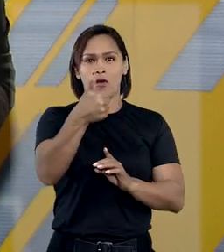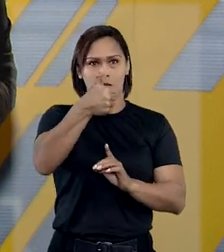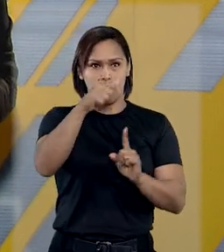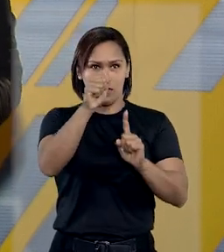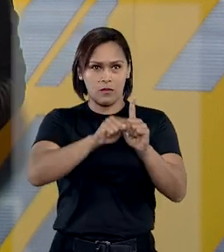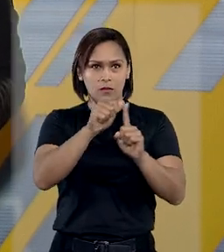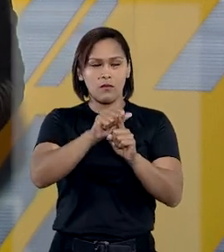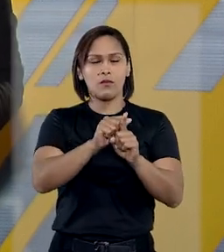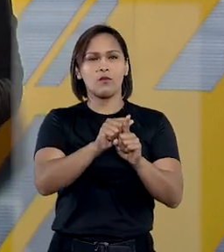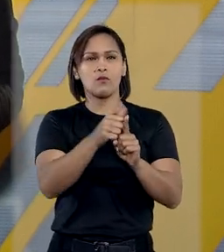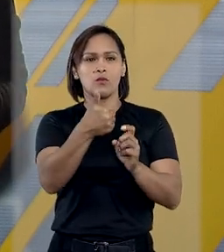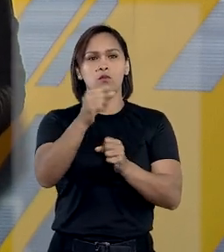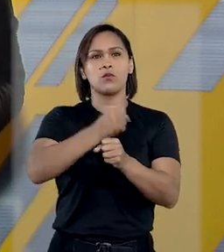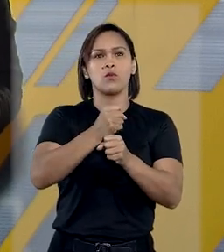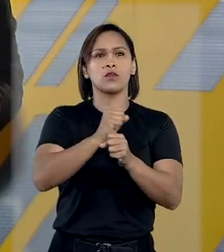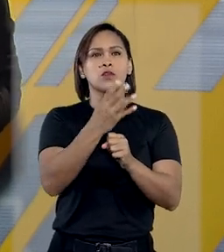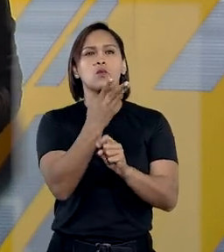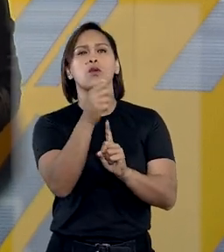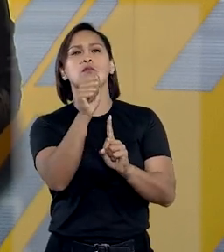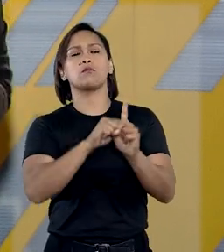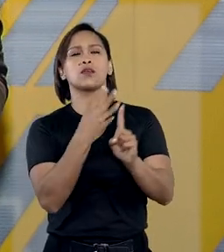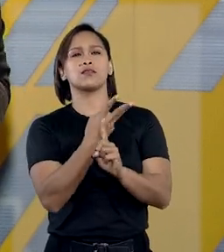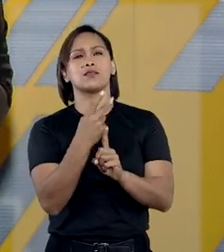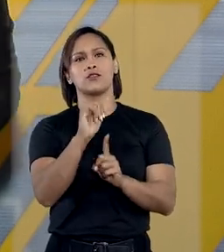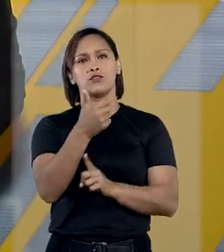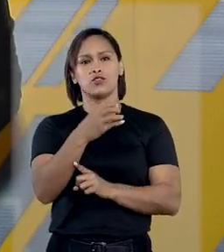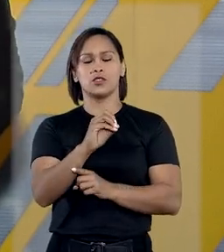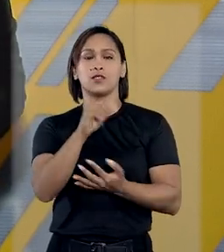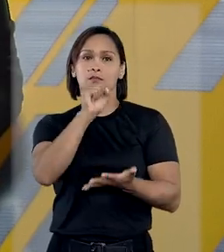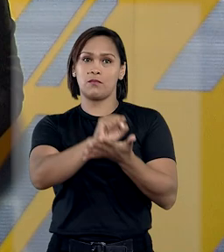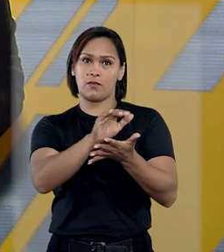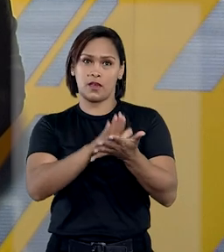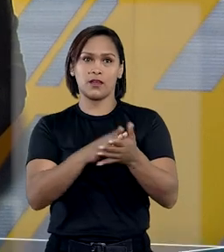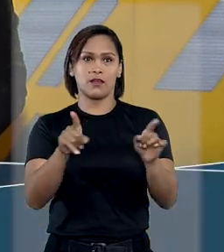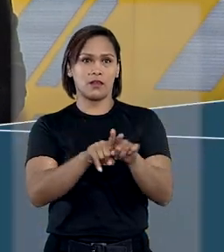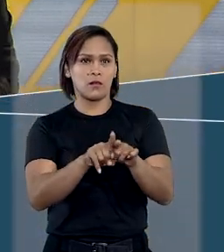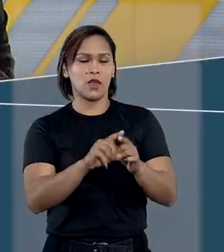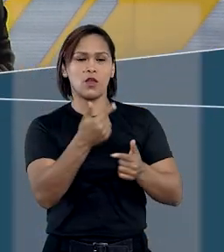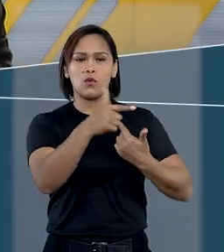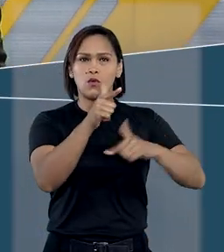a 1 ano, 4 meses e 10 dias de reclusão, além do pagamento de multa.